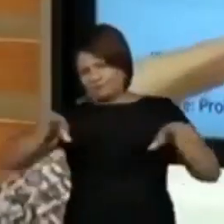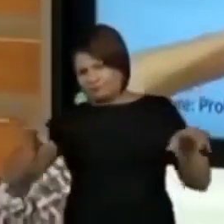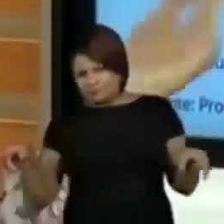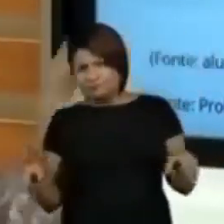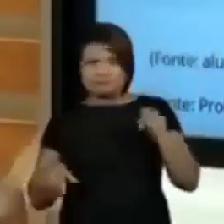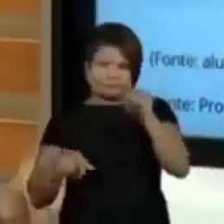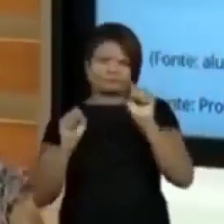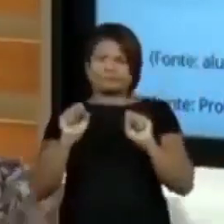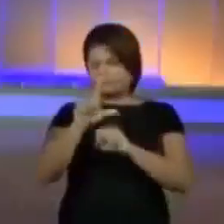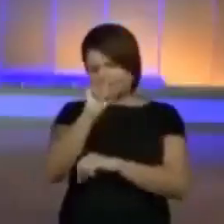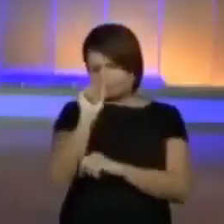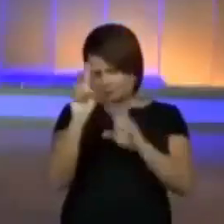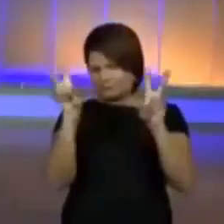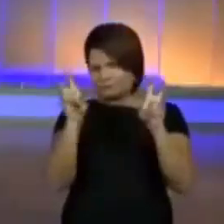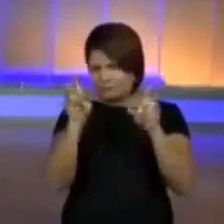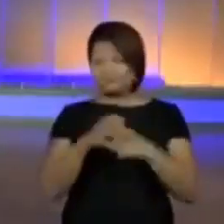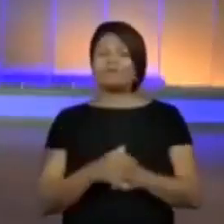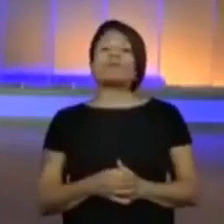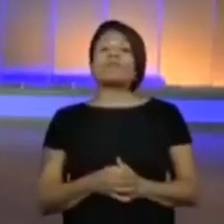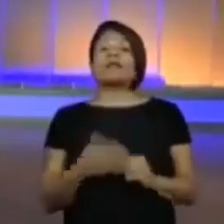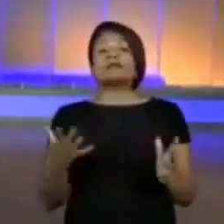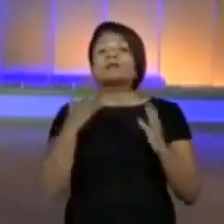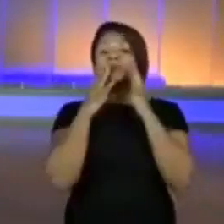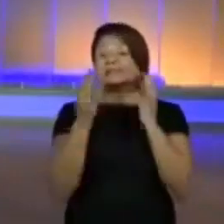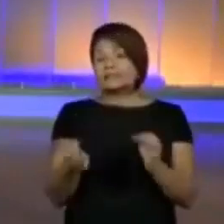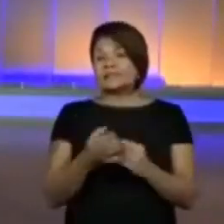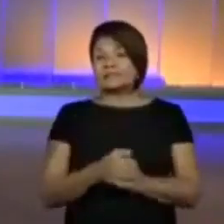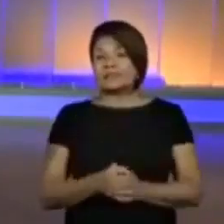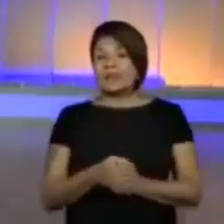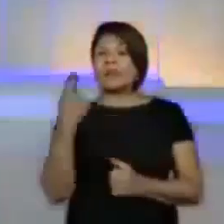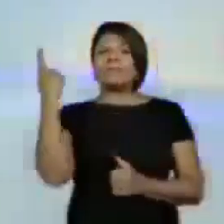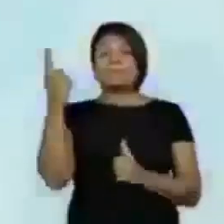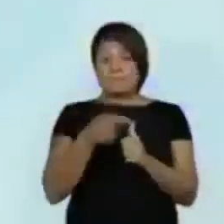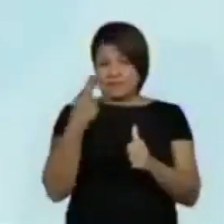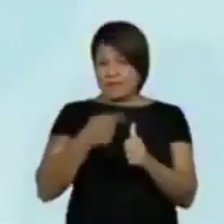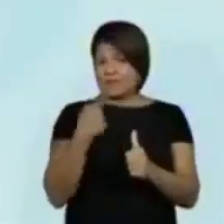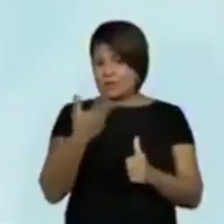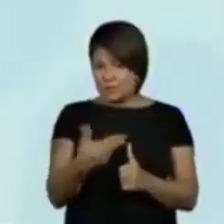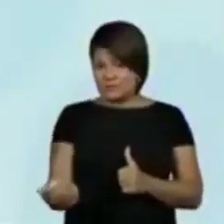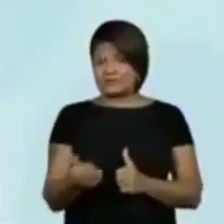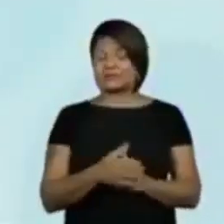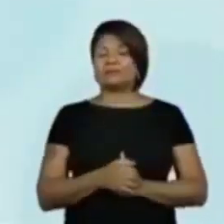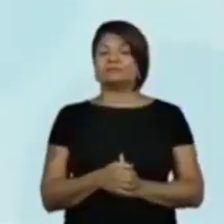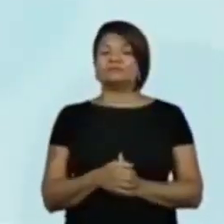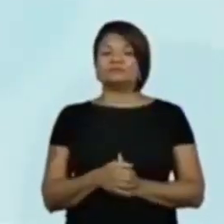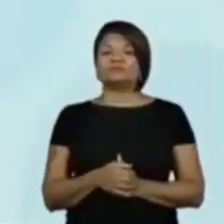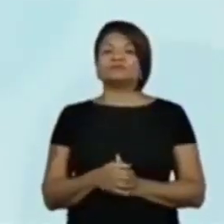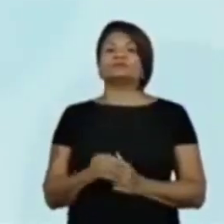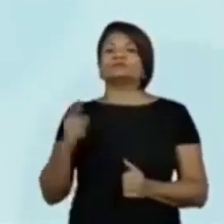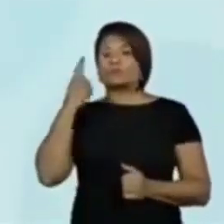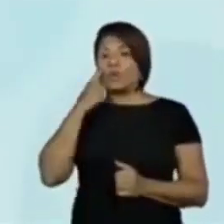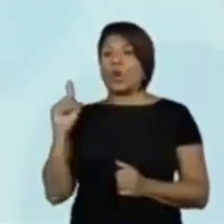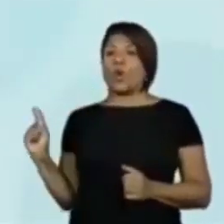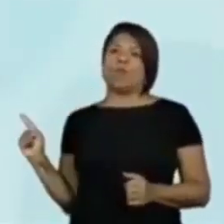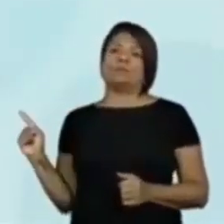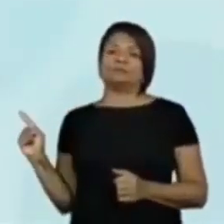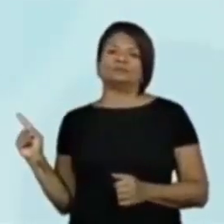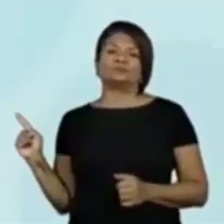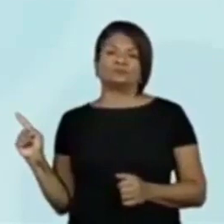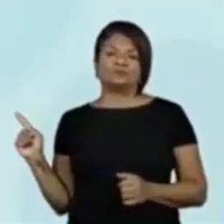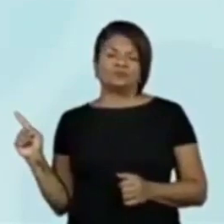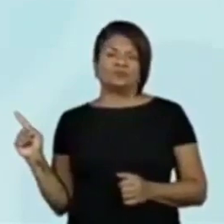Você pode escolher o tema. Então, prestem atenção. A primeira coisa, olhem o